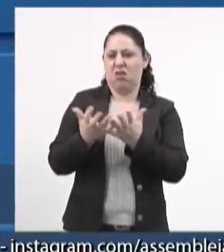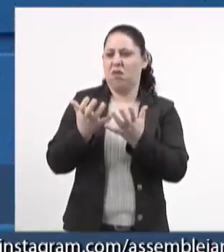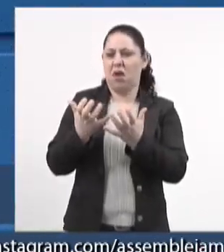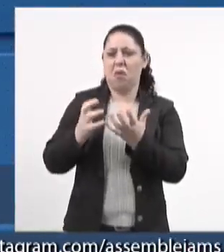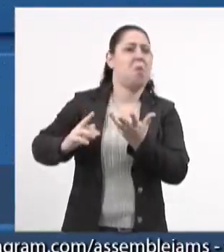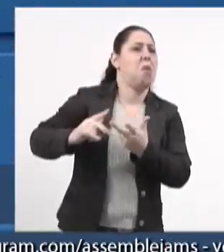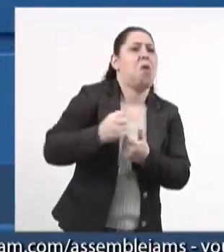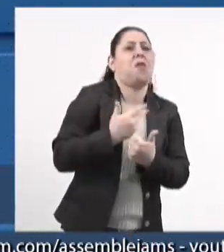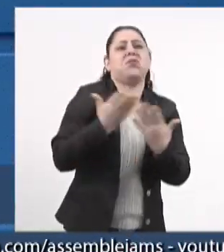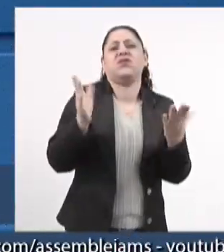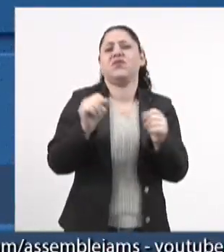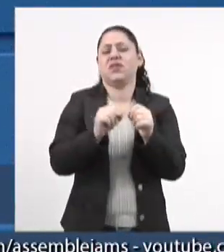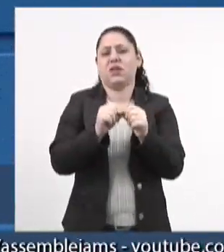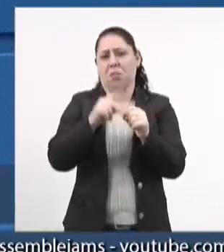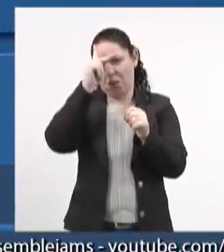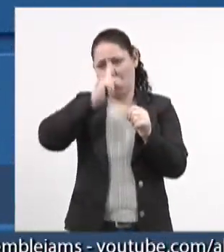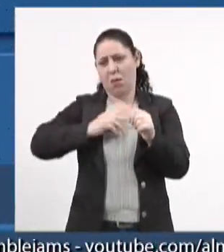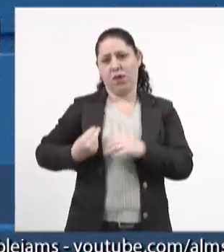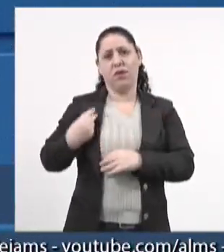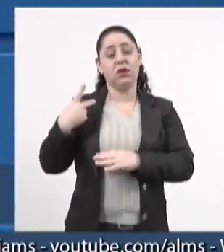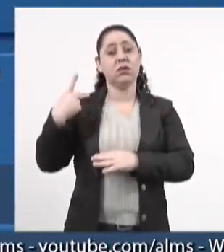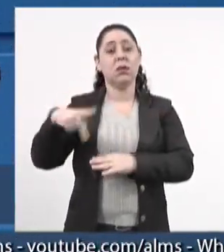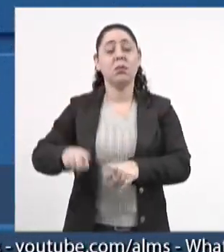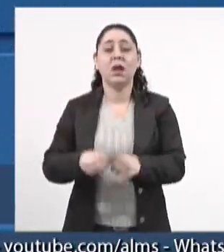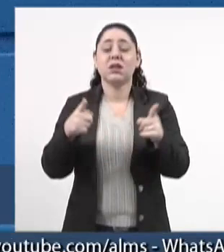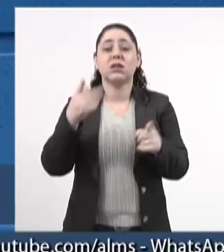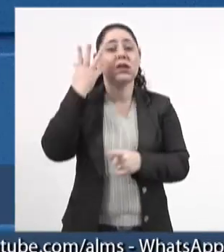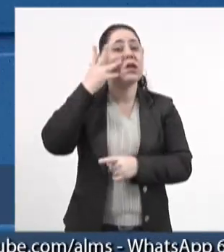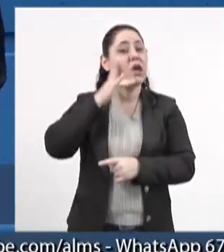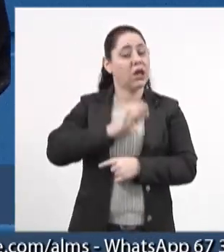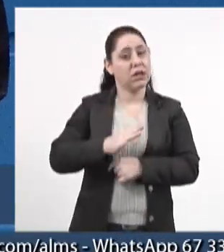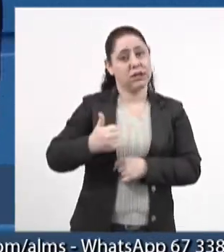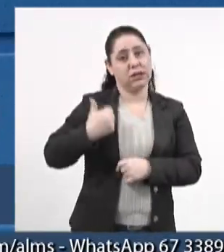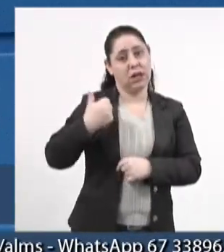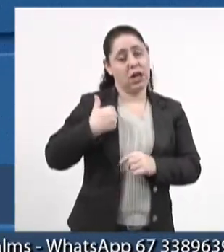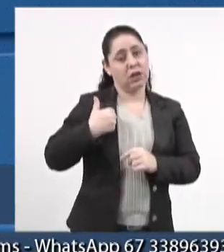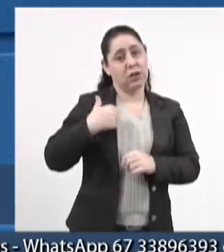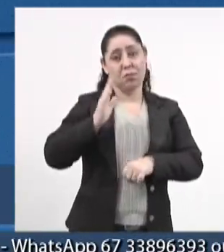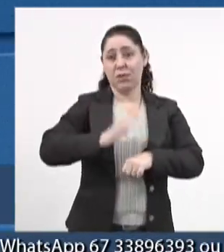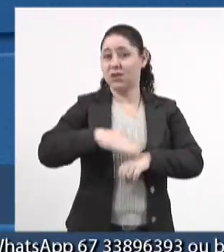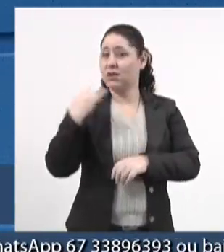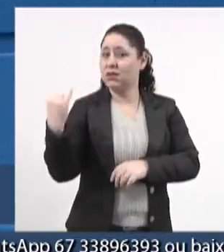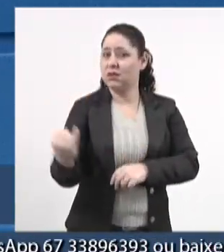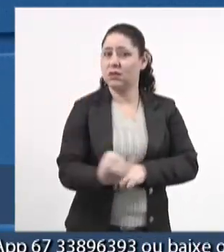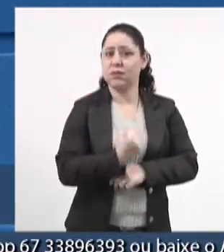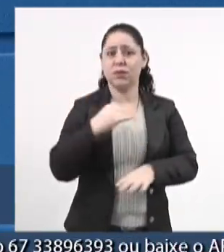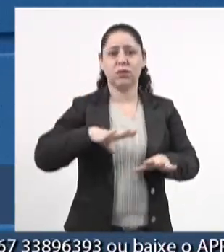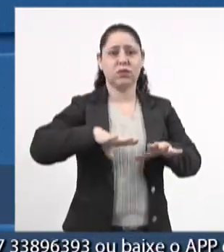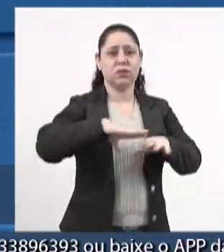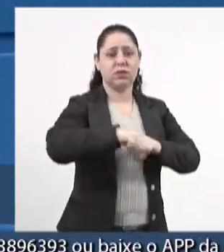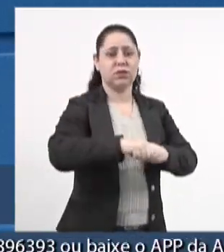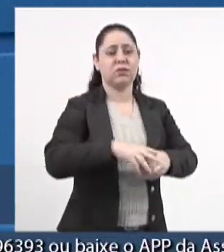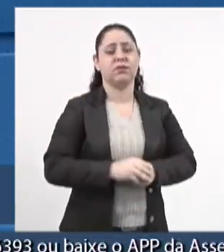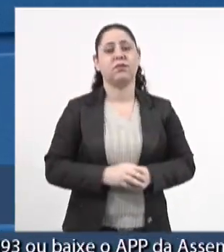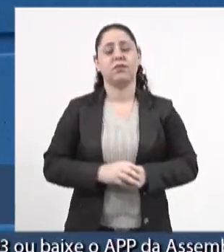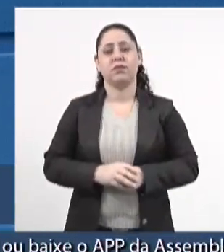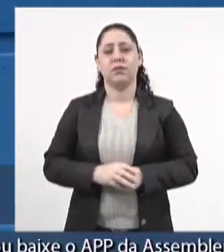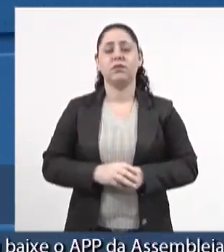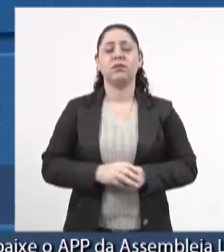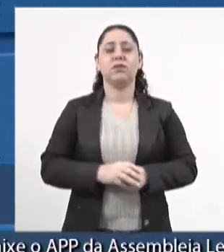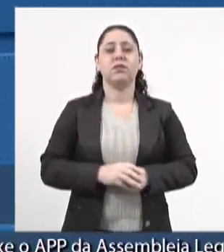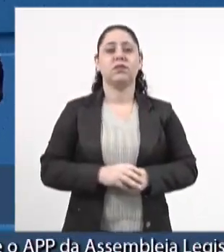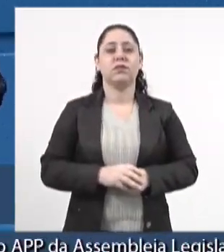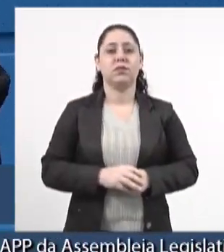quantos quiserem. Mas a criança, na fase mais importante da formação... Conclui, deputado. Já